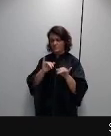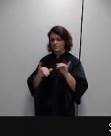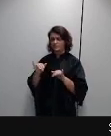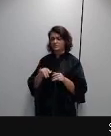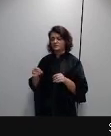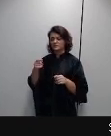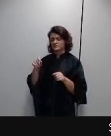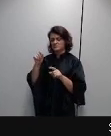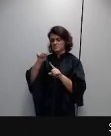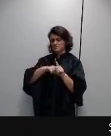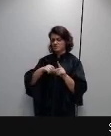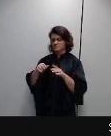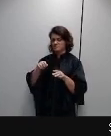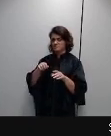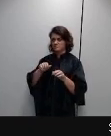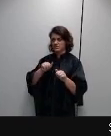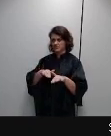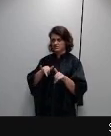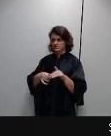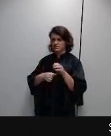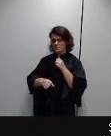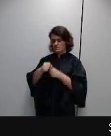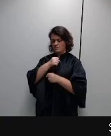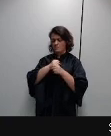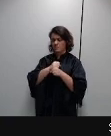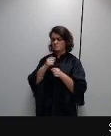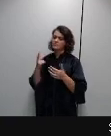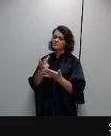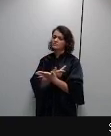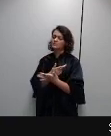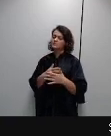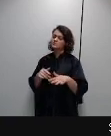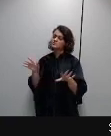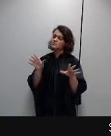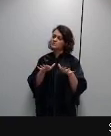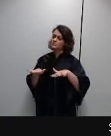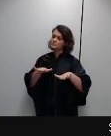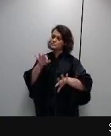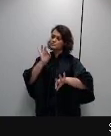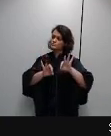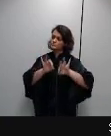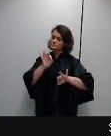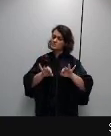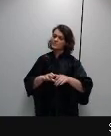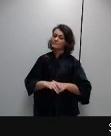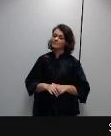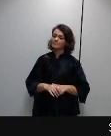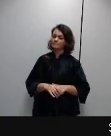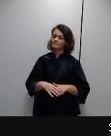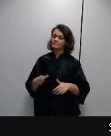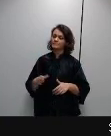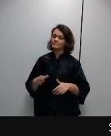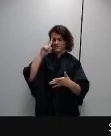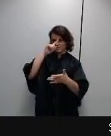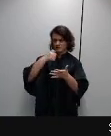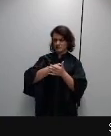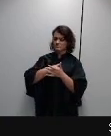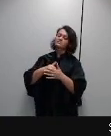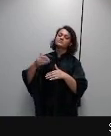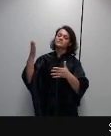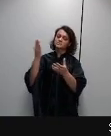passado sobreveio o trânsito em julgado e a sentença de procedência